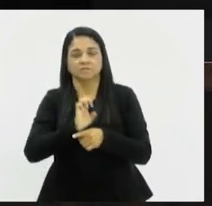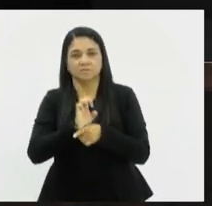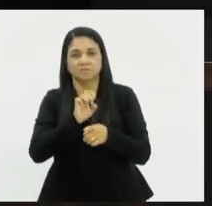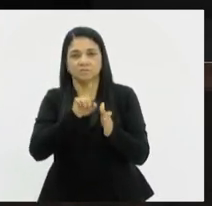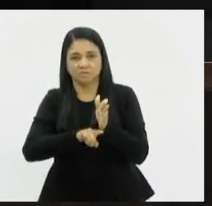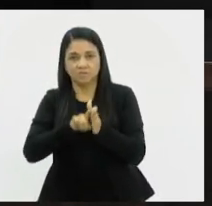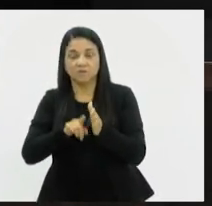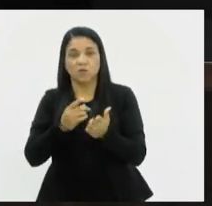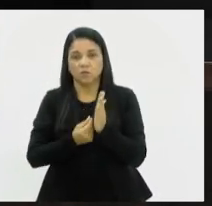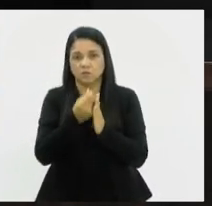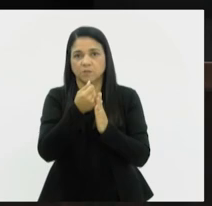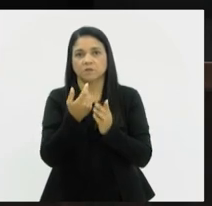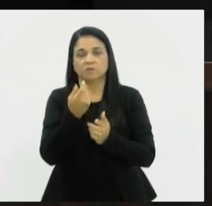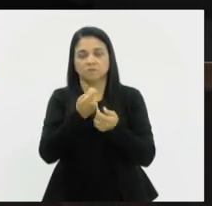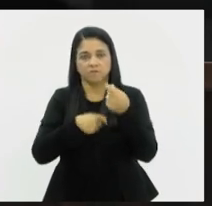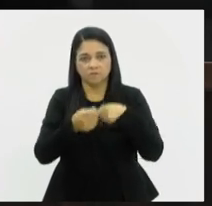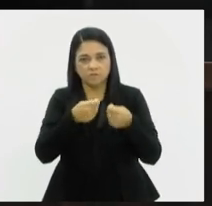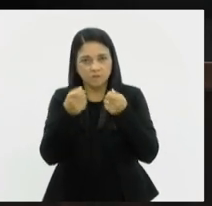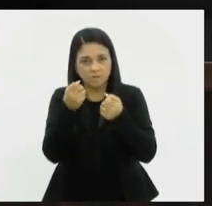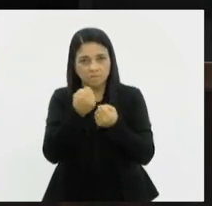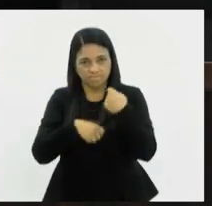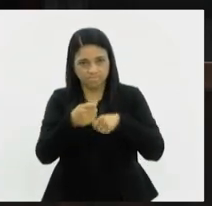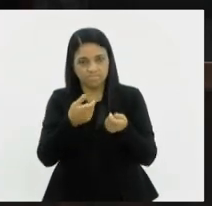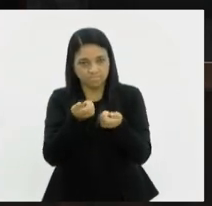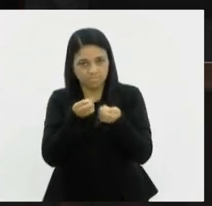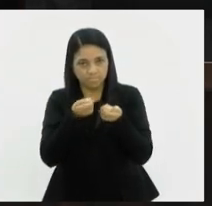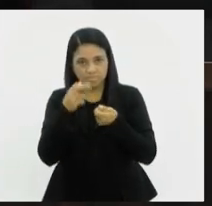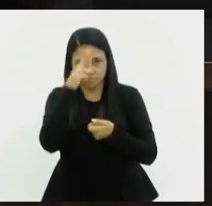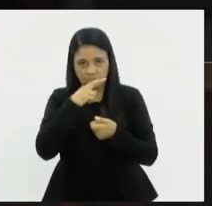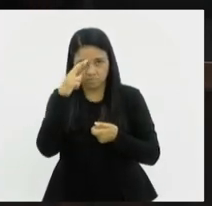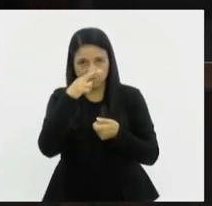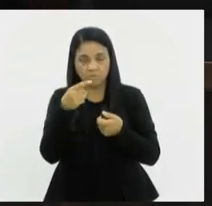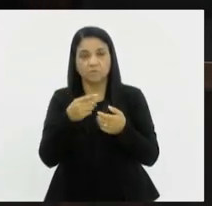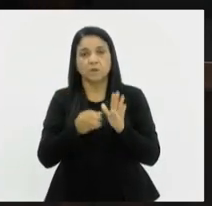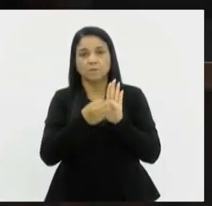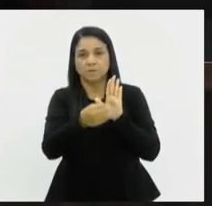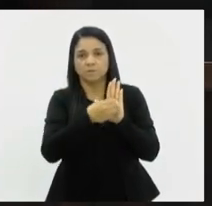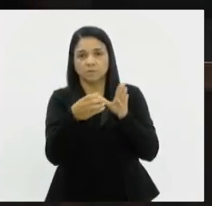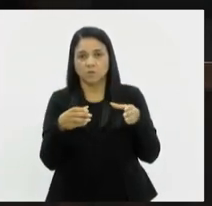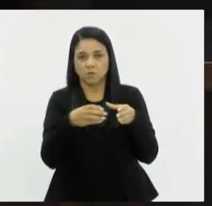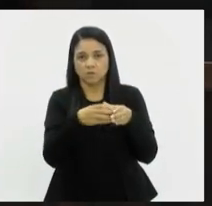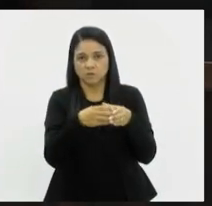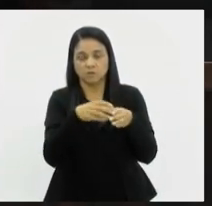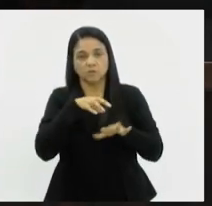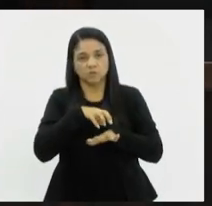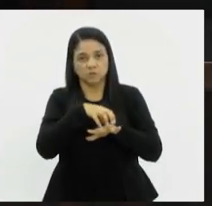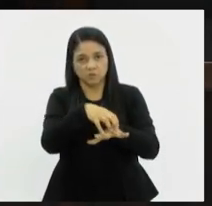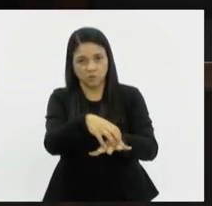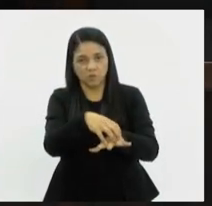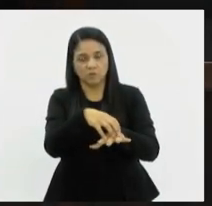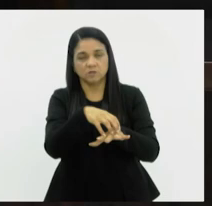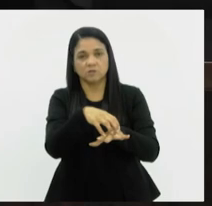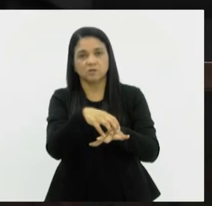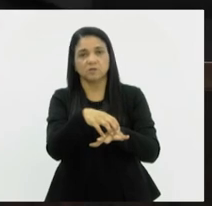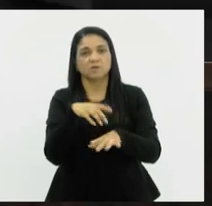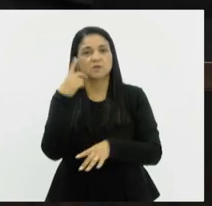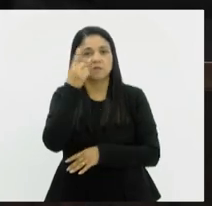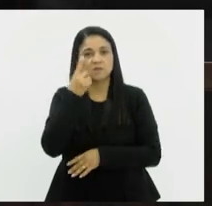e de Orçamento, Finanças, Fiscalização Financeira e Controle, para emitir parecer pela Comissão de Transporte,